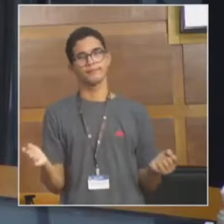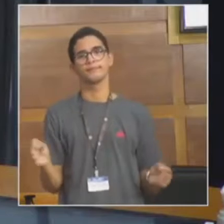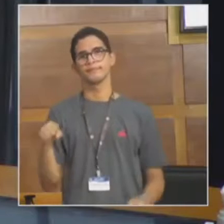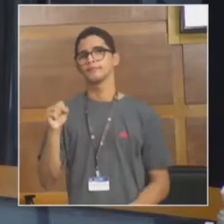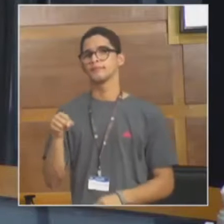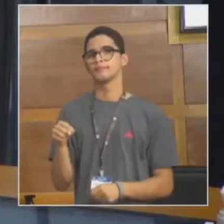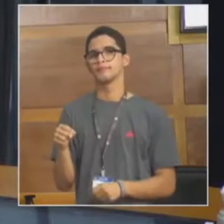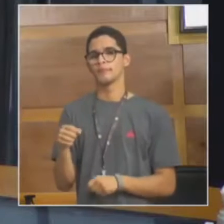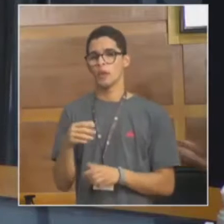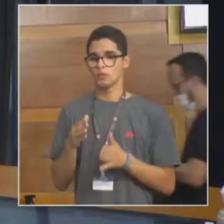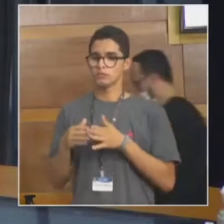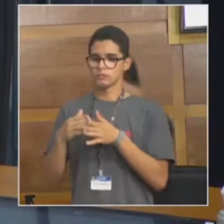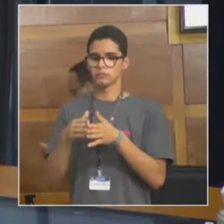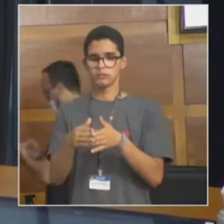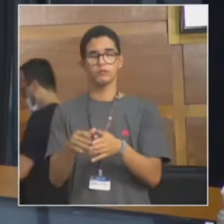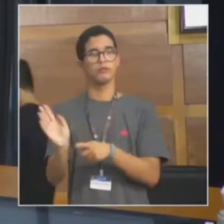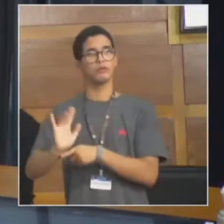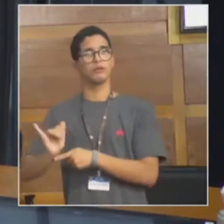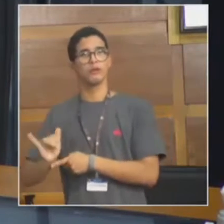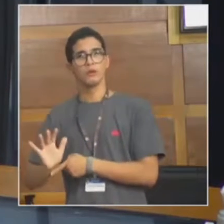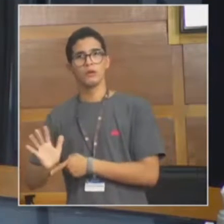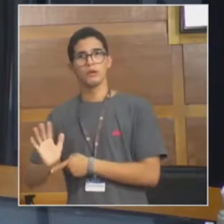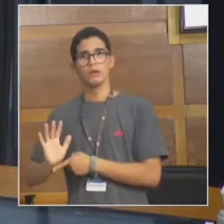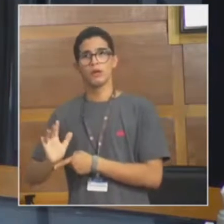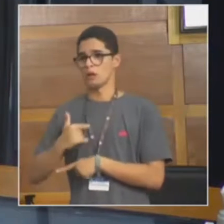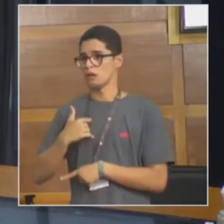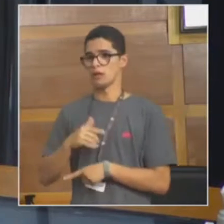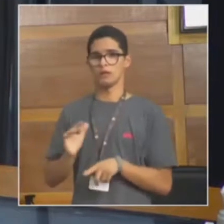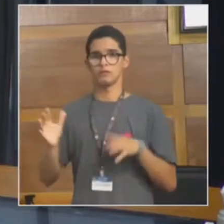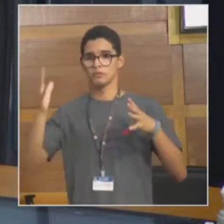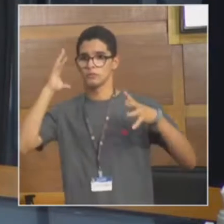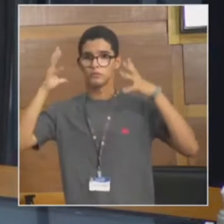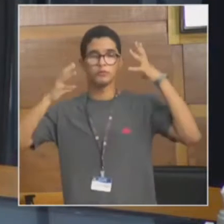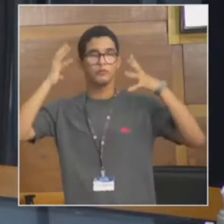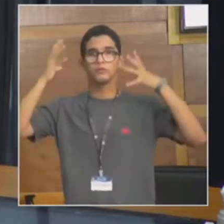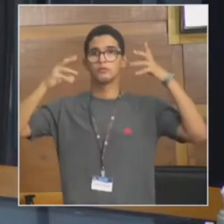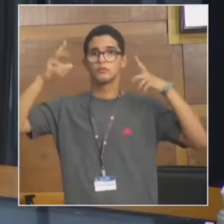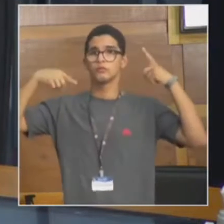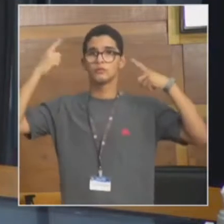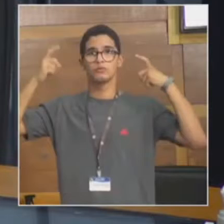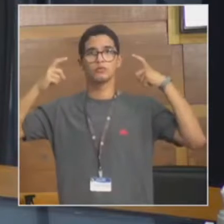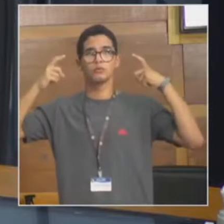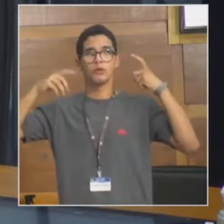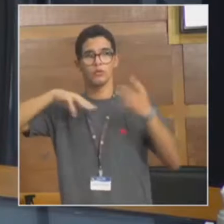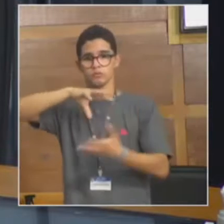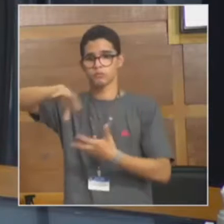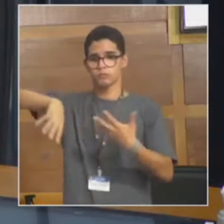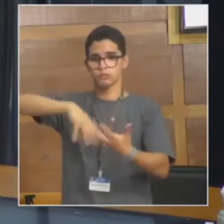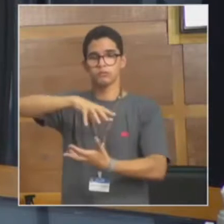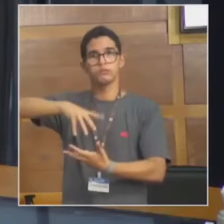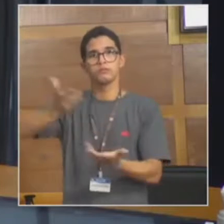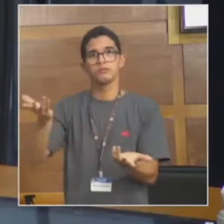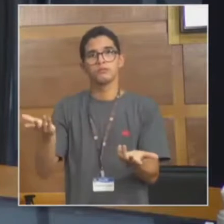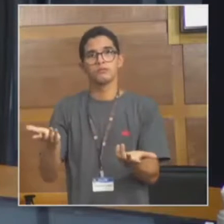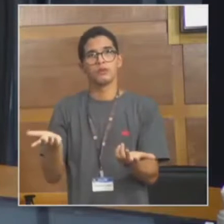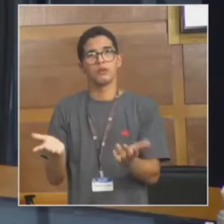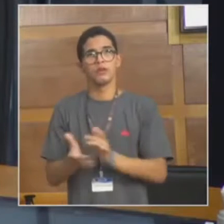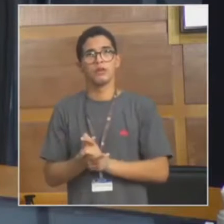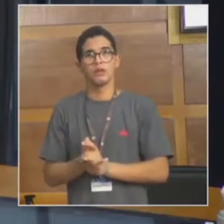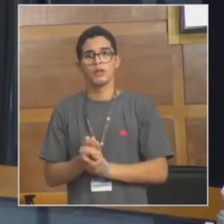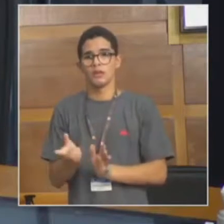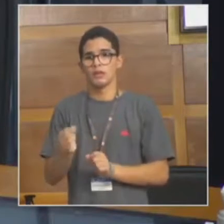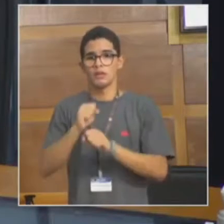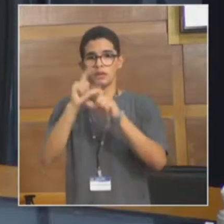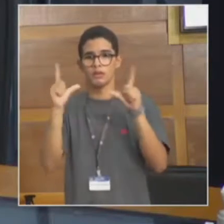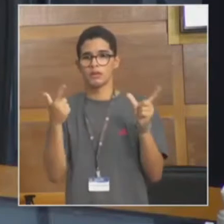tá os táxi boat estão perdidos Eu Sou da classe todo mundo que sabe estão perdidos e claro que a